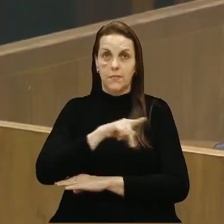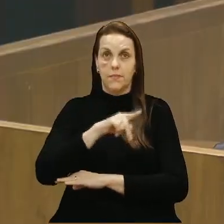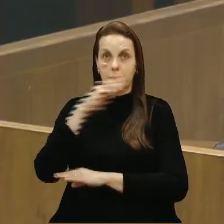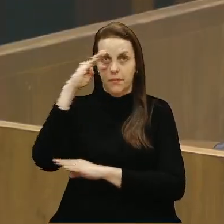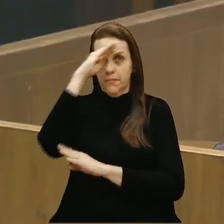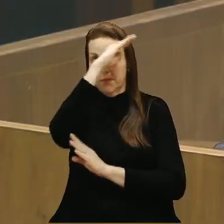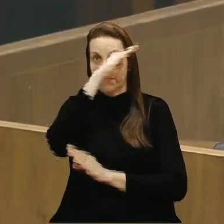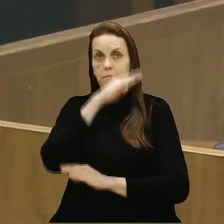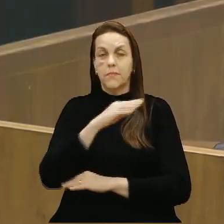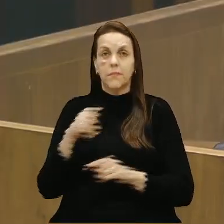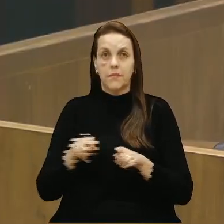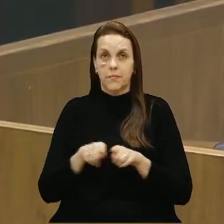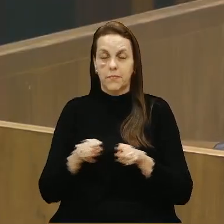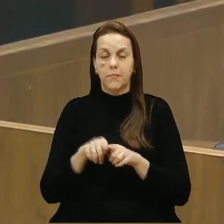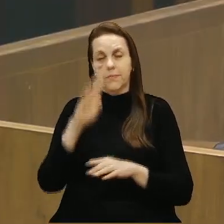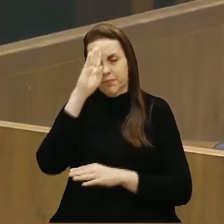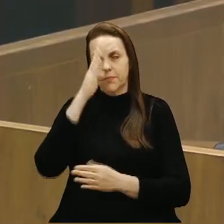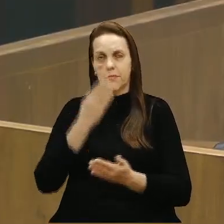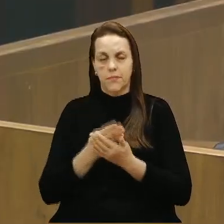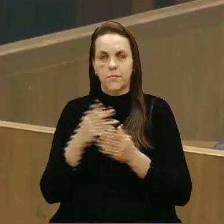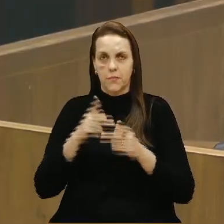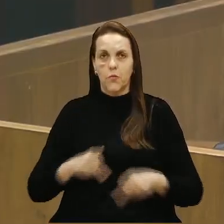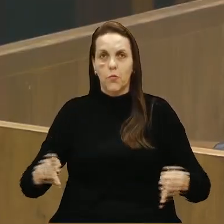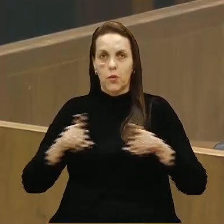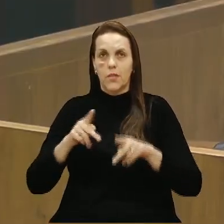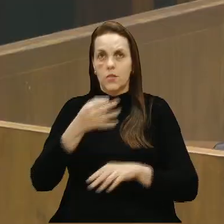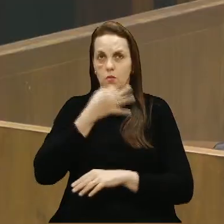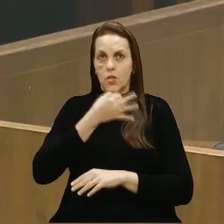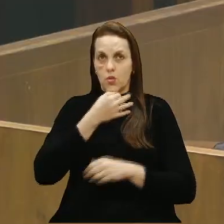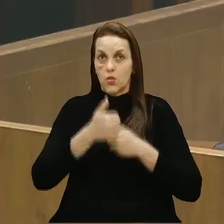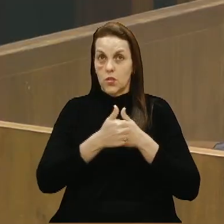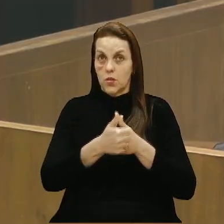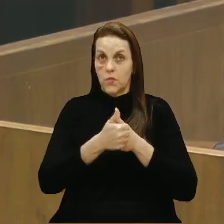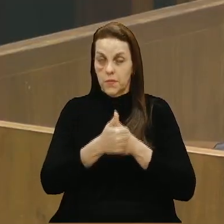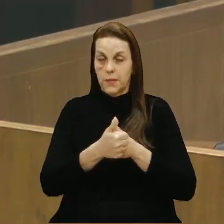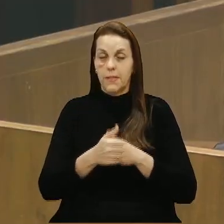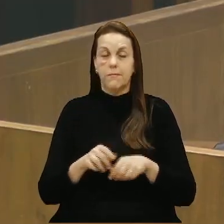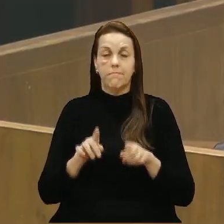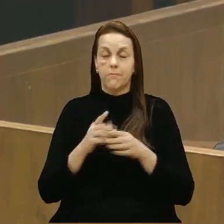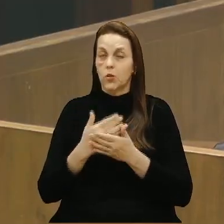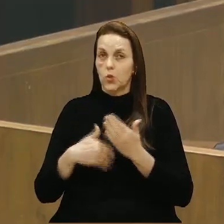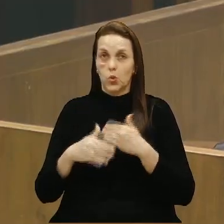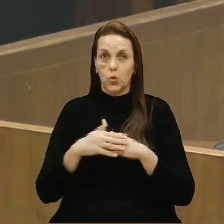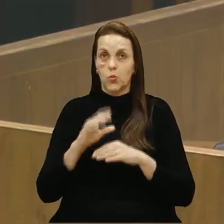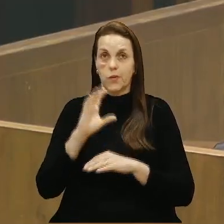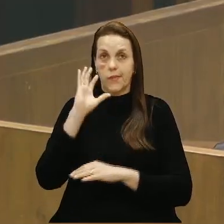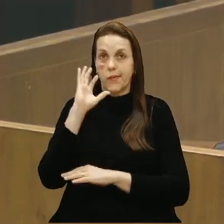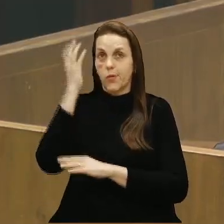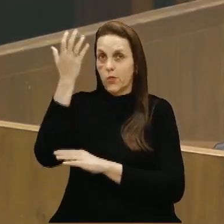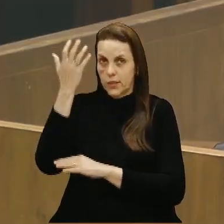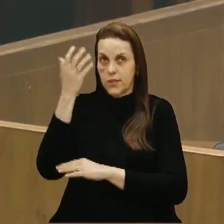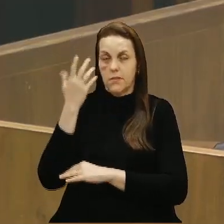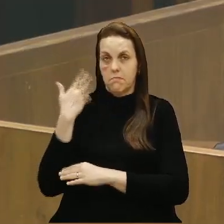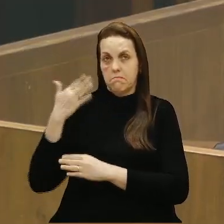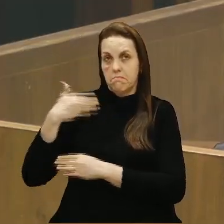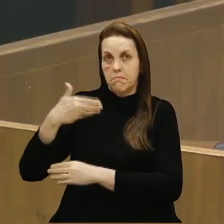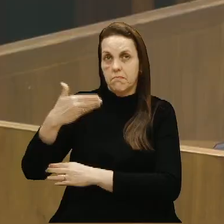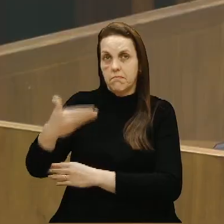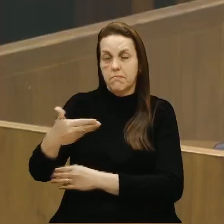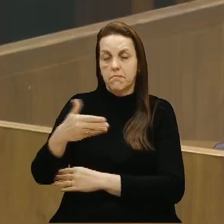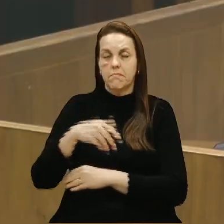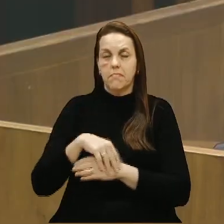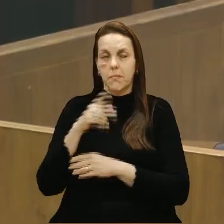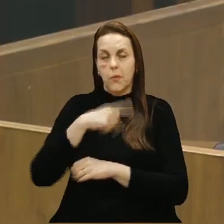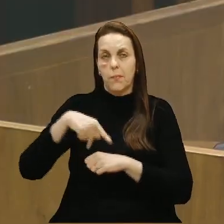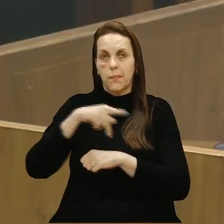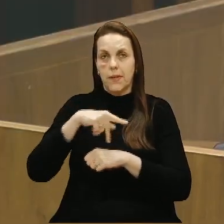então acredito que a população caxiense está acompanhando, enfim, todo mundo o que vai acontecer nos próximos dias no nosso país.